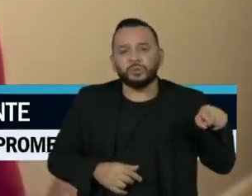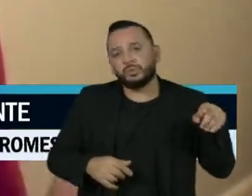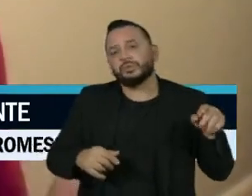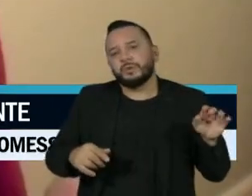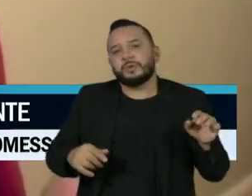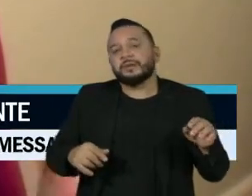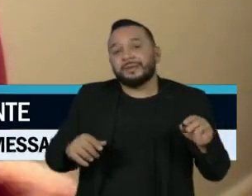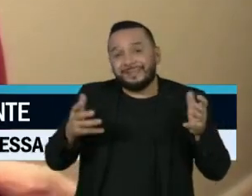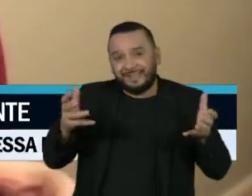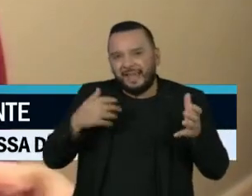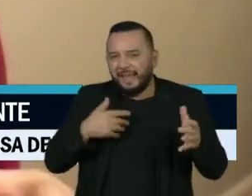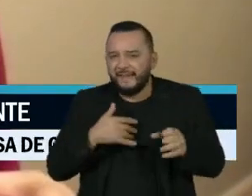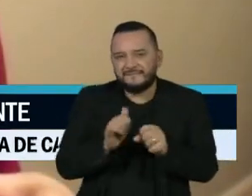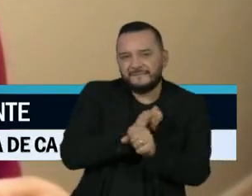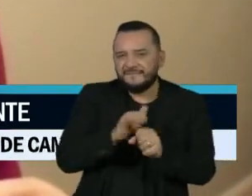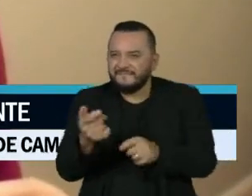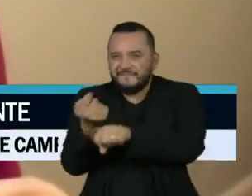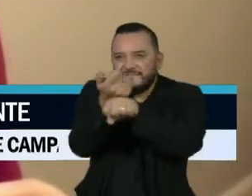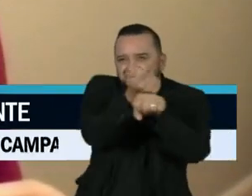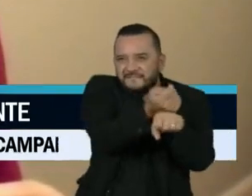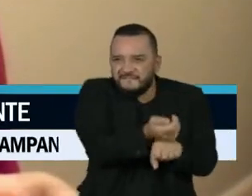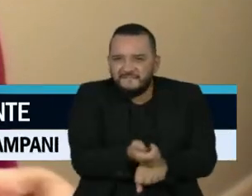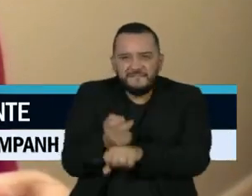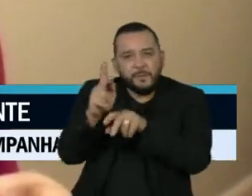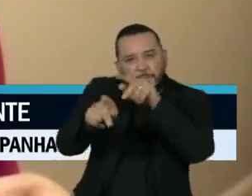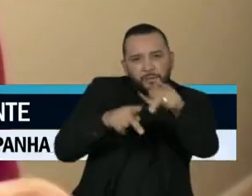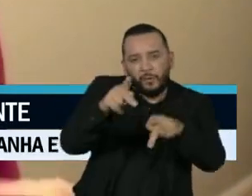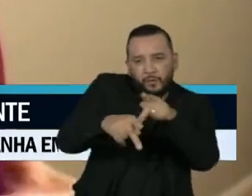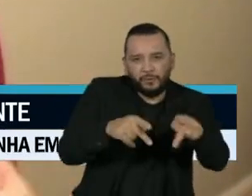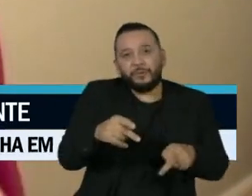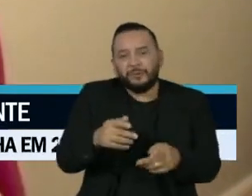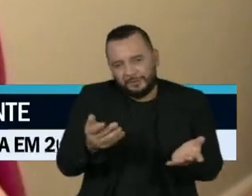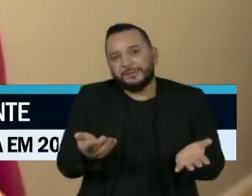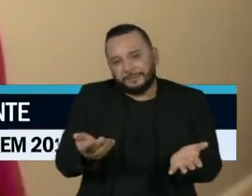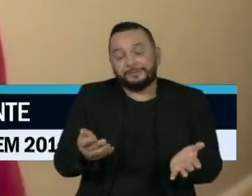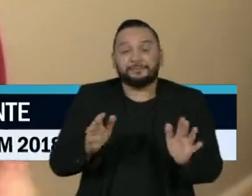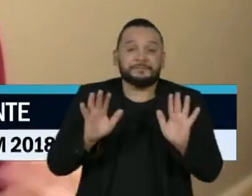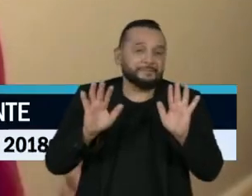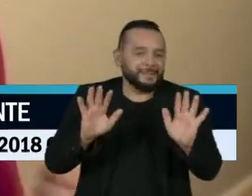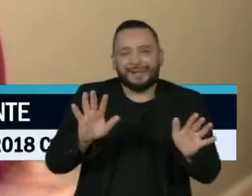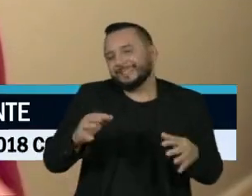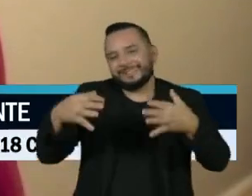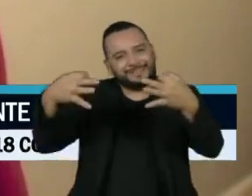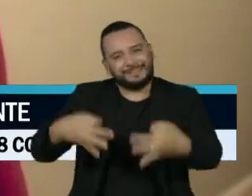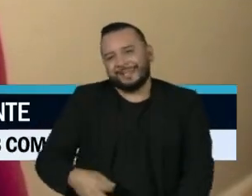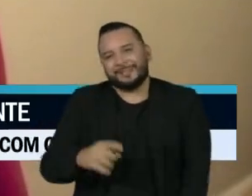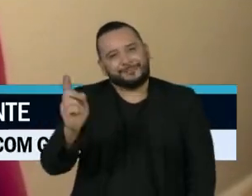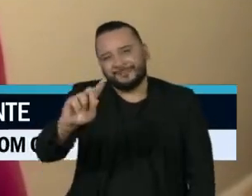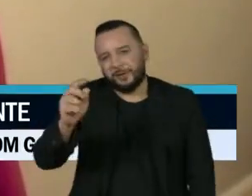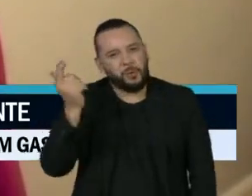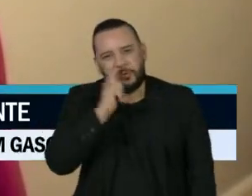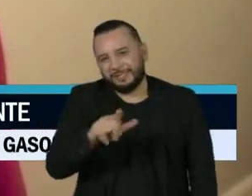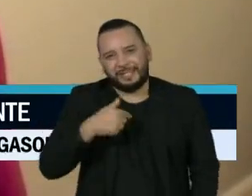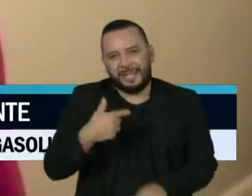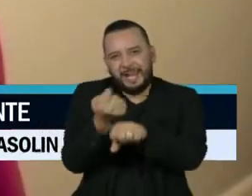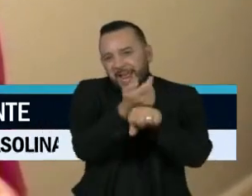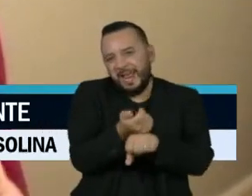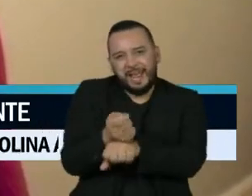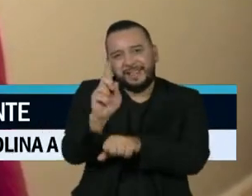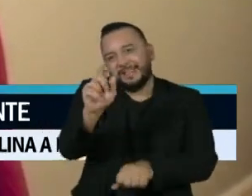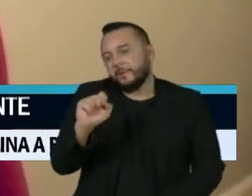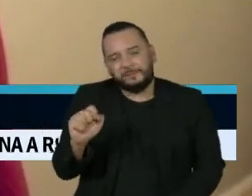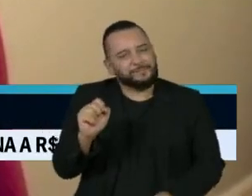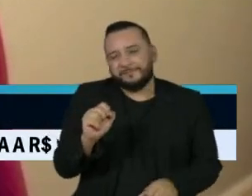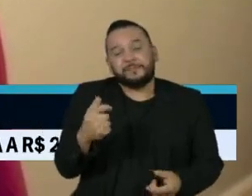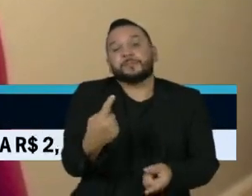do Kremlin. Só que não está dando muito certo desta vez. Apesar de os russos serem exímios aí na arte da